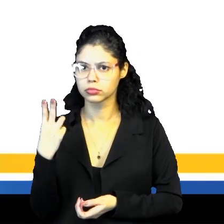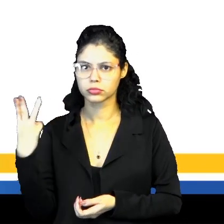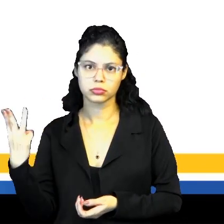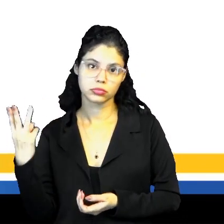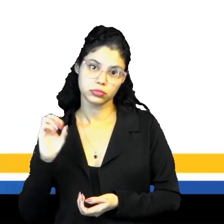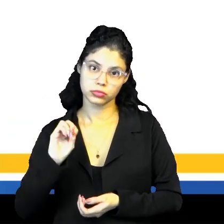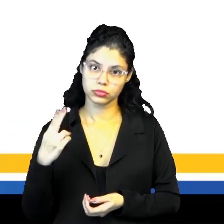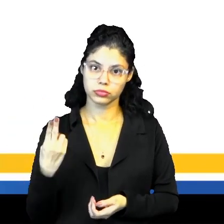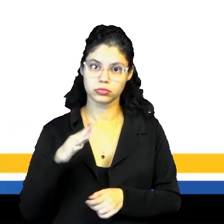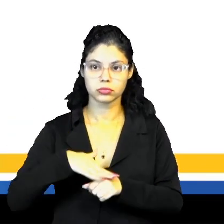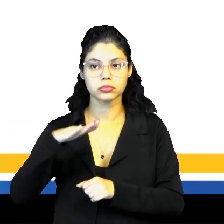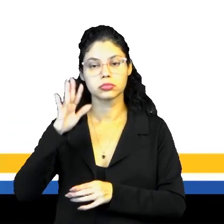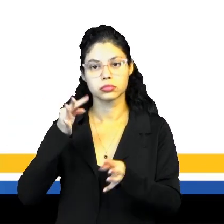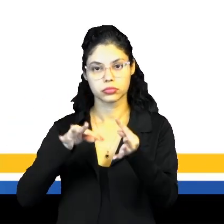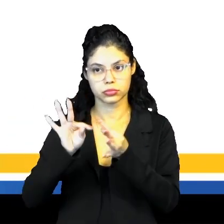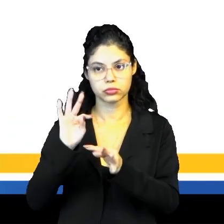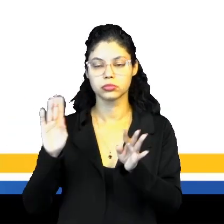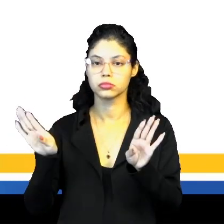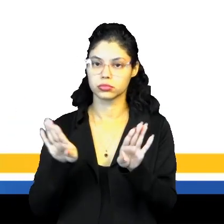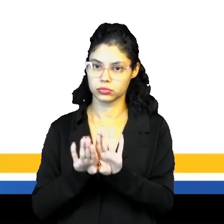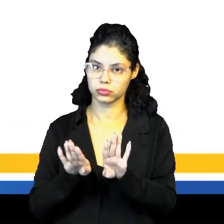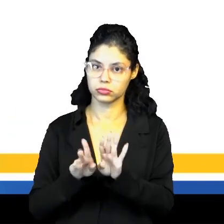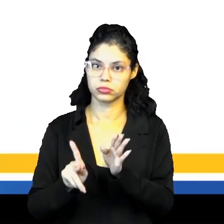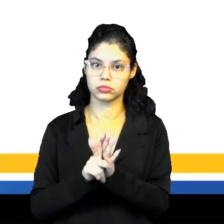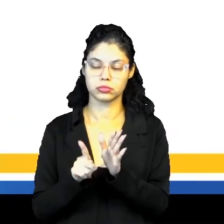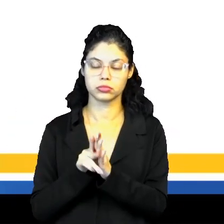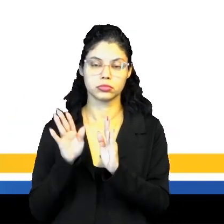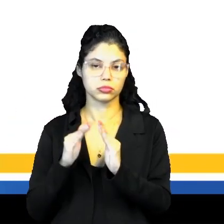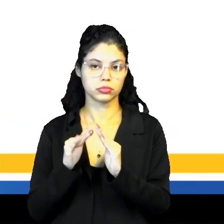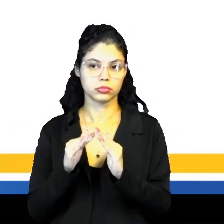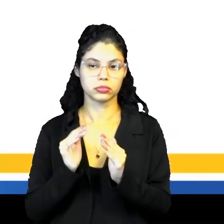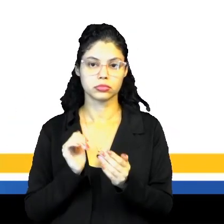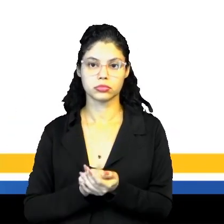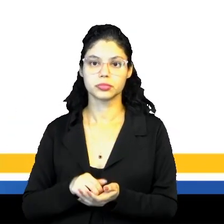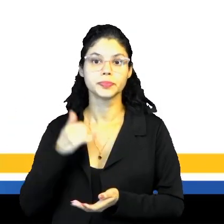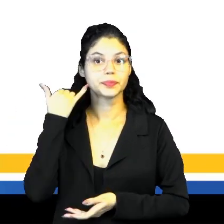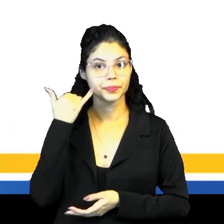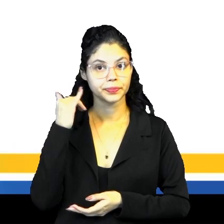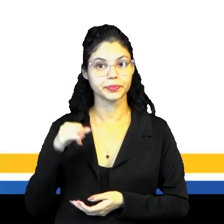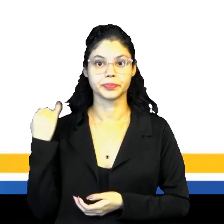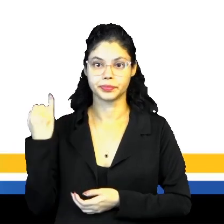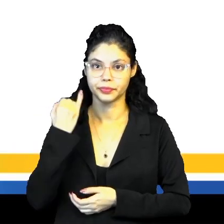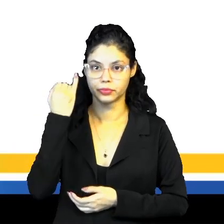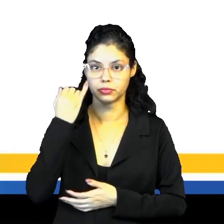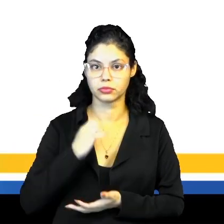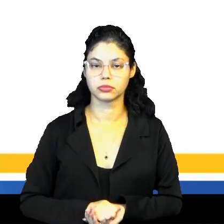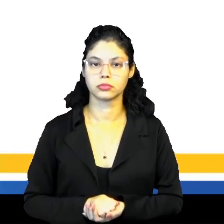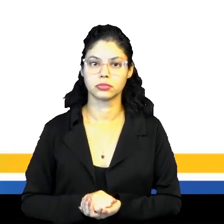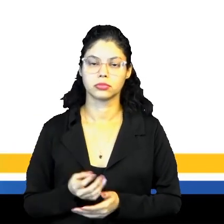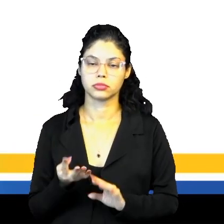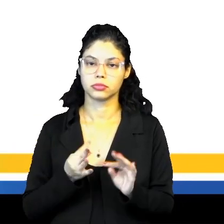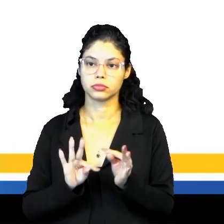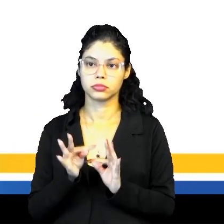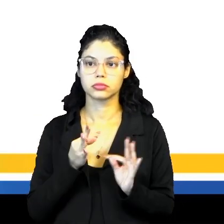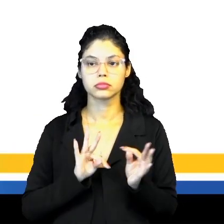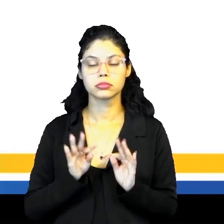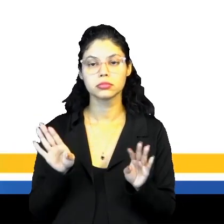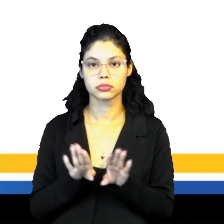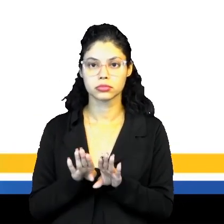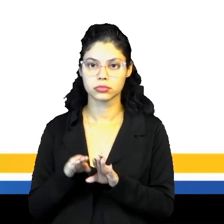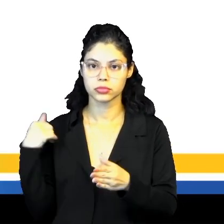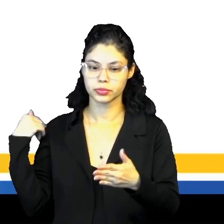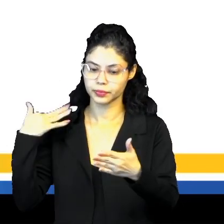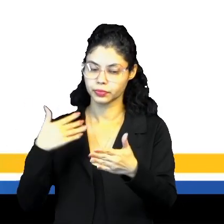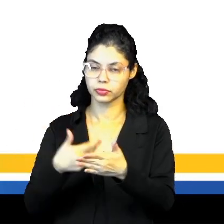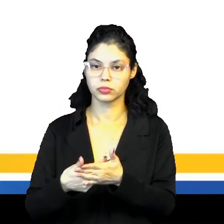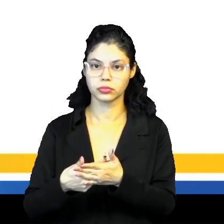três ou mais recursos tecnológicos na sua casa, né? Principalmente o celular, né? Então, tecnologia é essa que ao